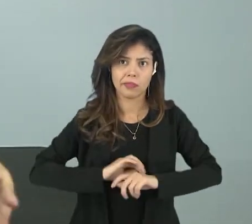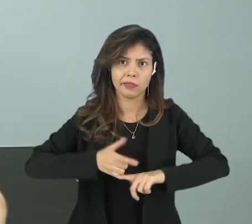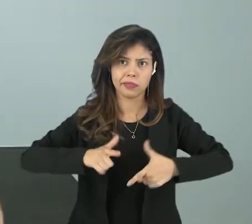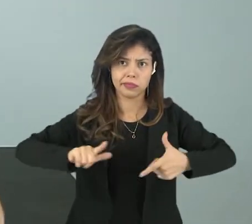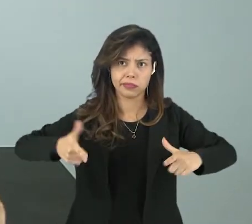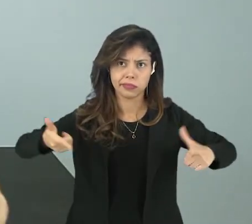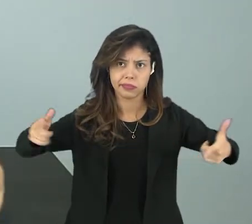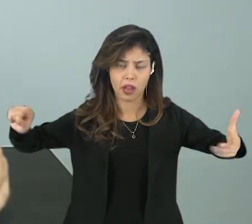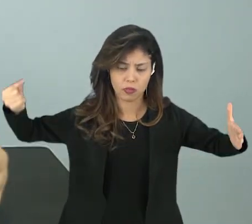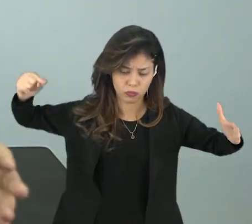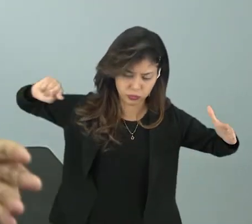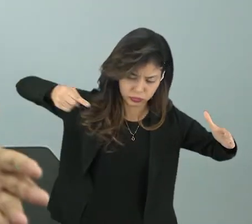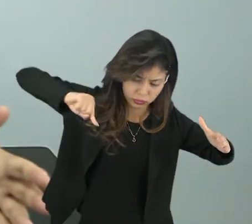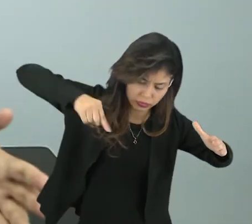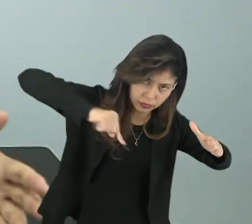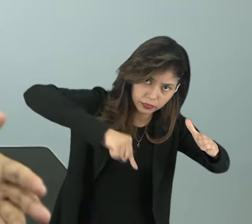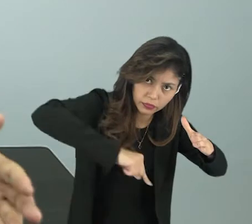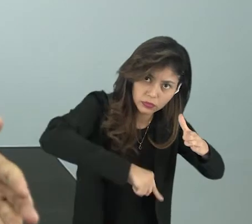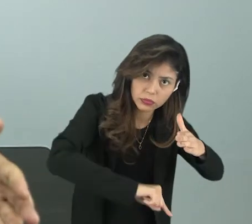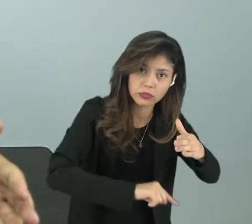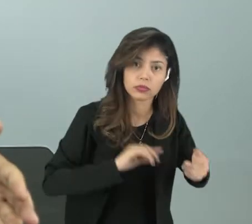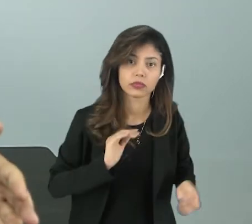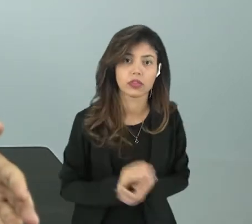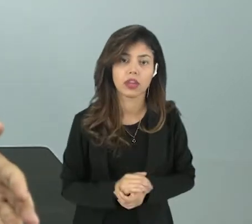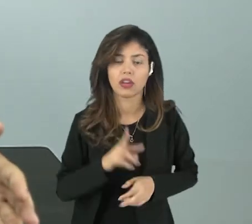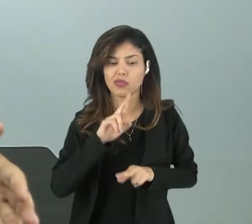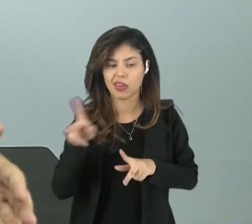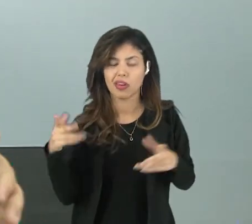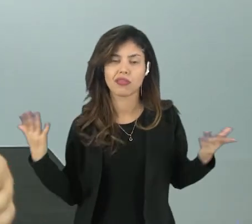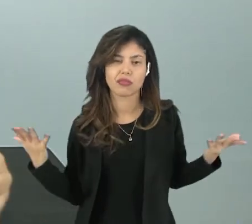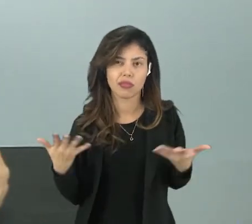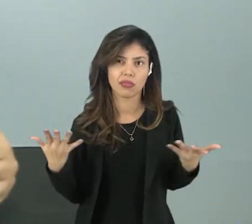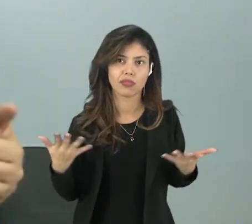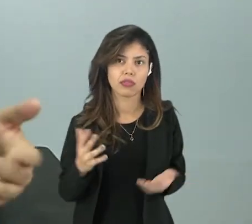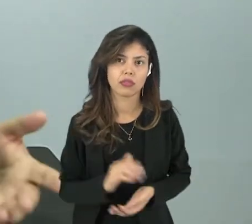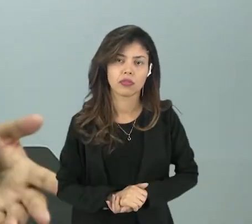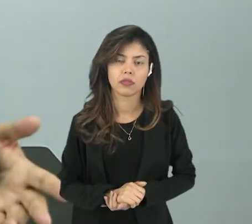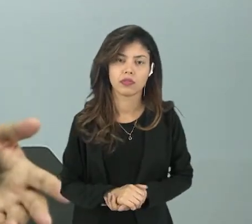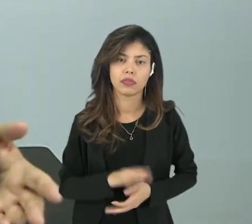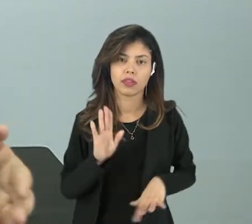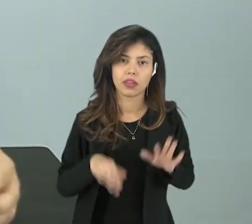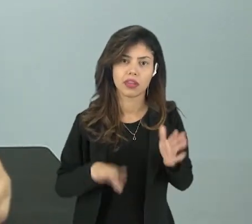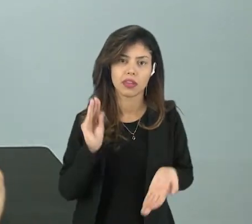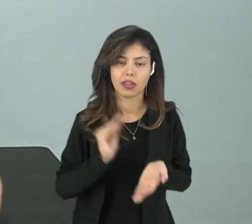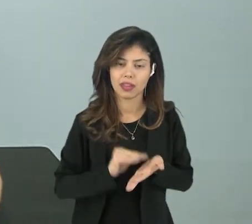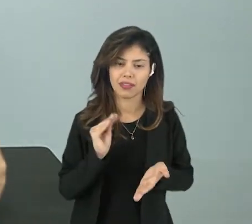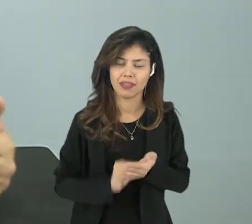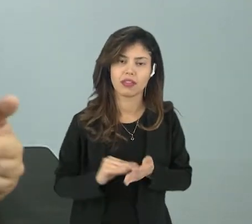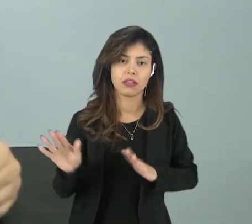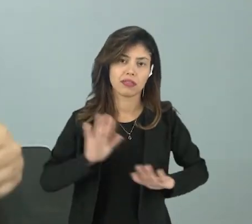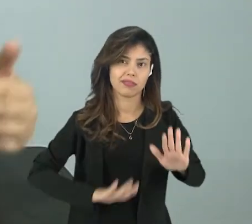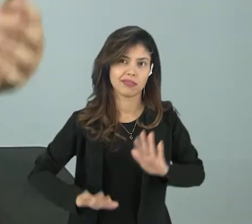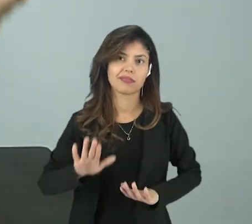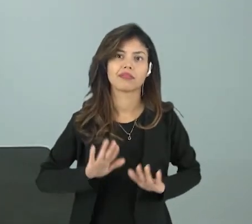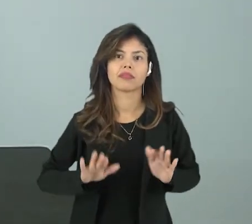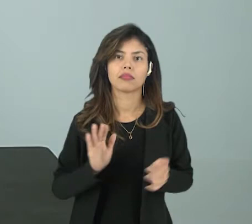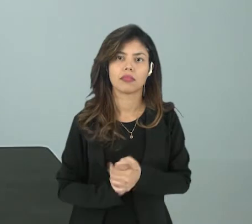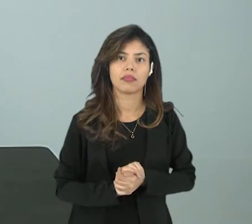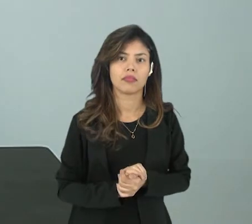bastante fundo, o rio era diferente do que é hoje, porque a gente sabe que, como a gente falou, né, às vezes a falta de cuidado, às vezes a